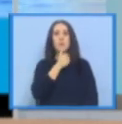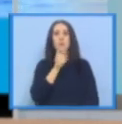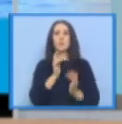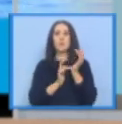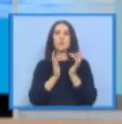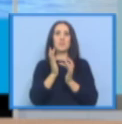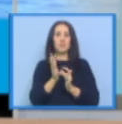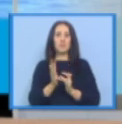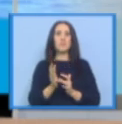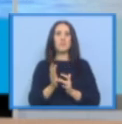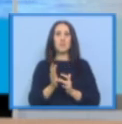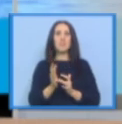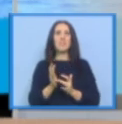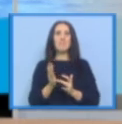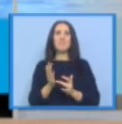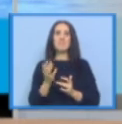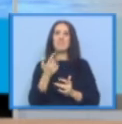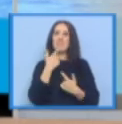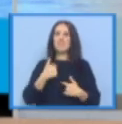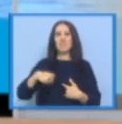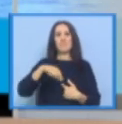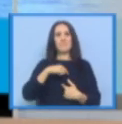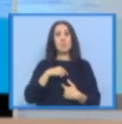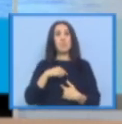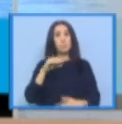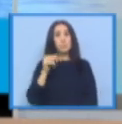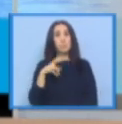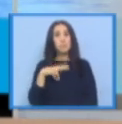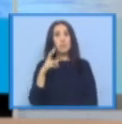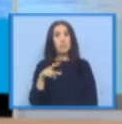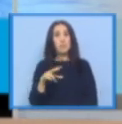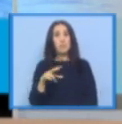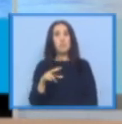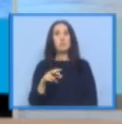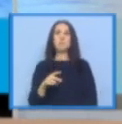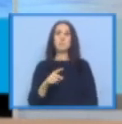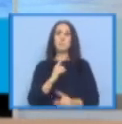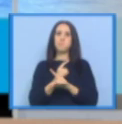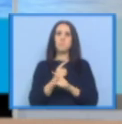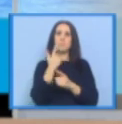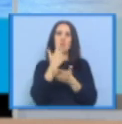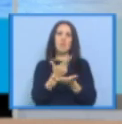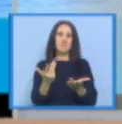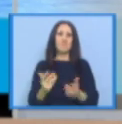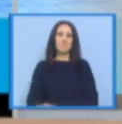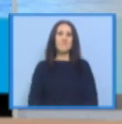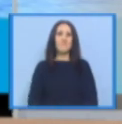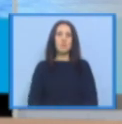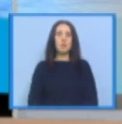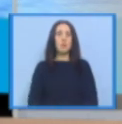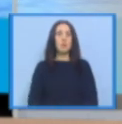Jesus Cristo nos veio dizer. E em Portugal isto também se passa. O